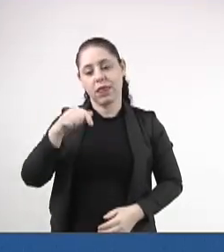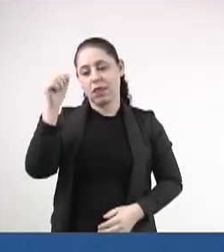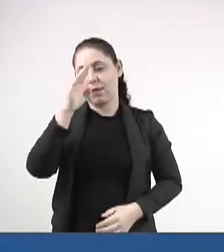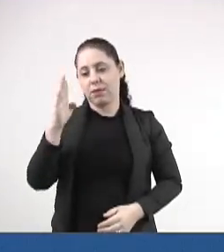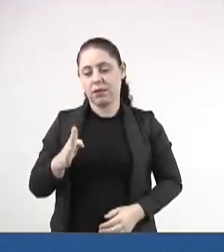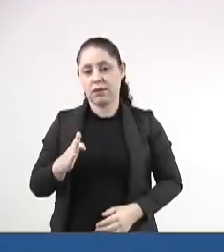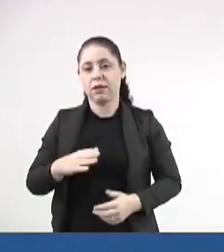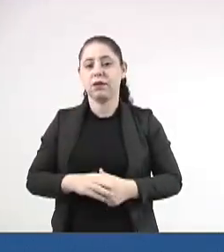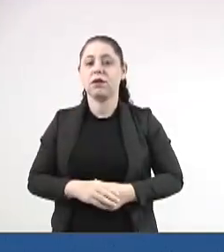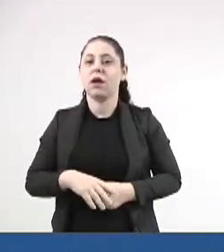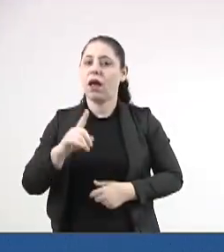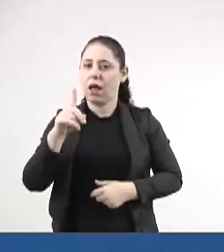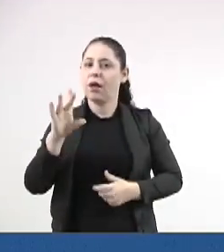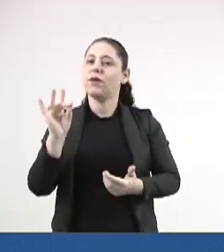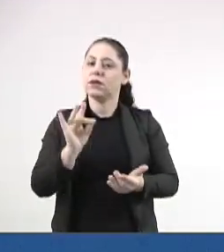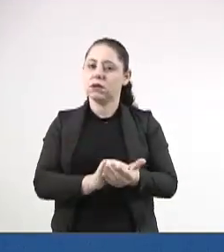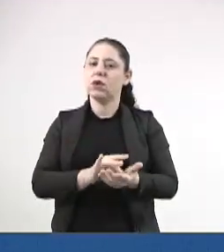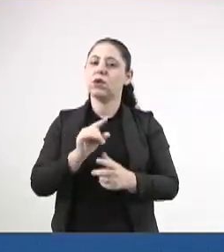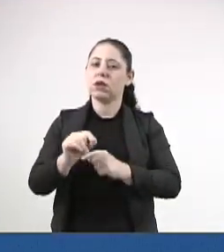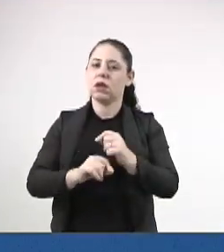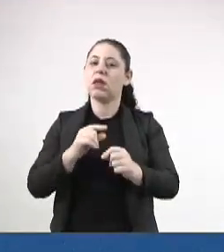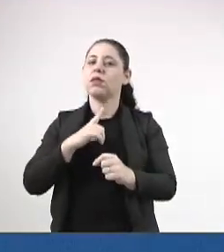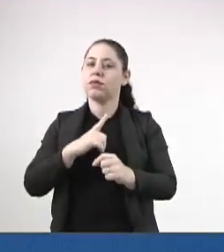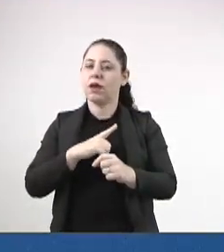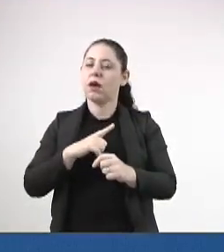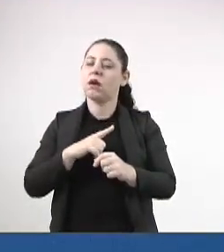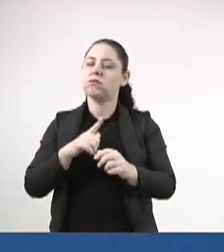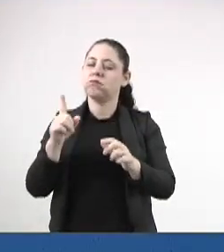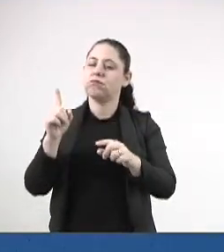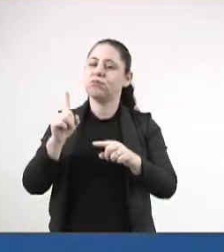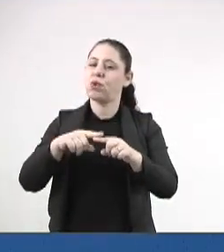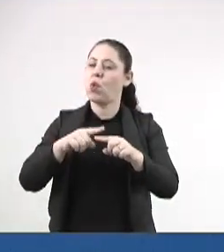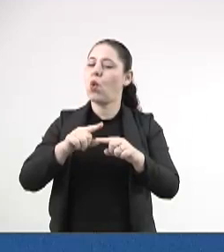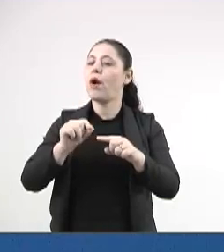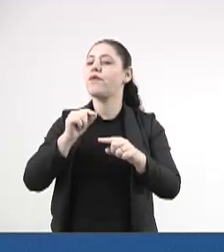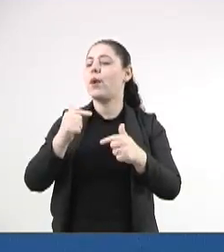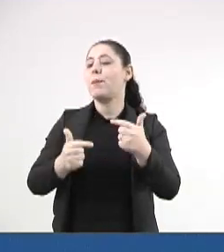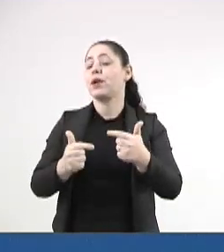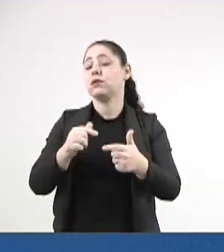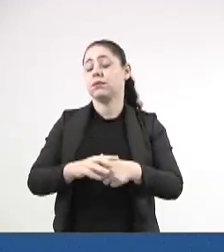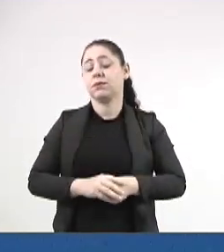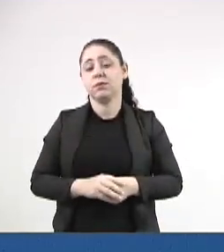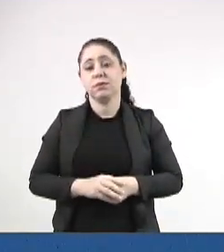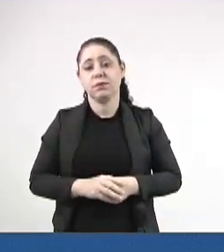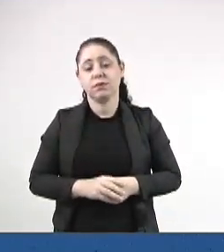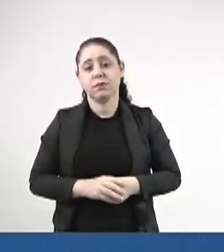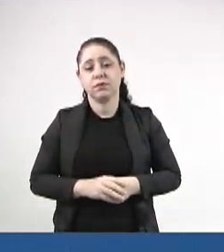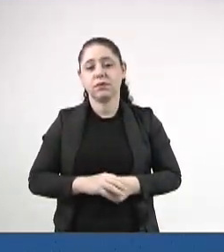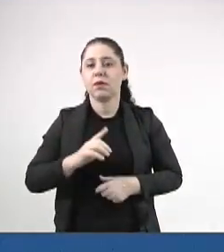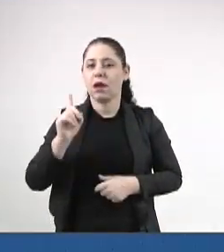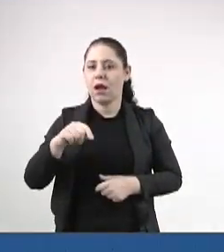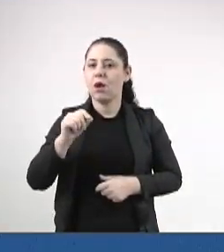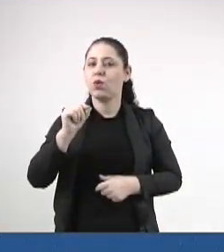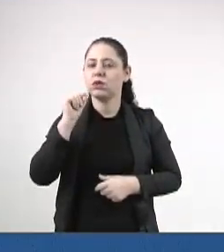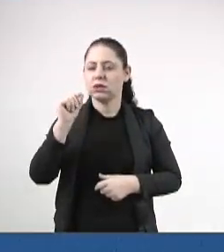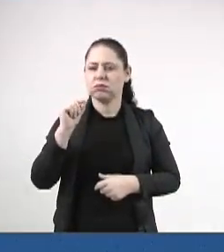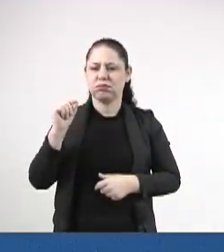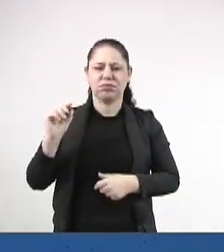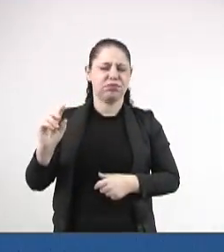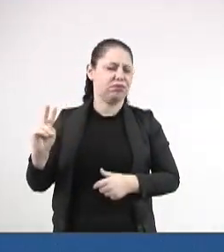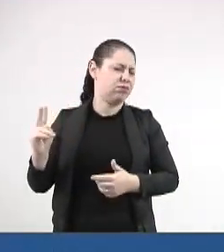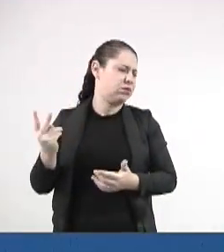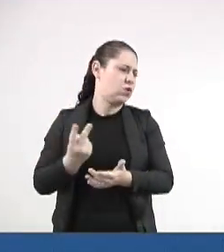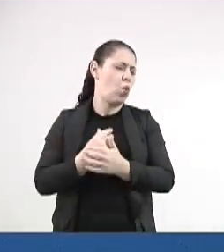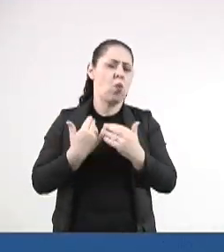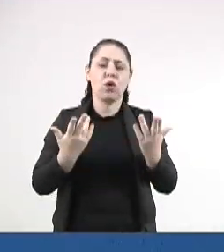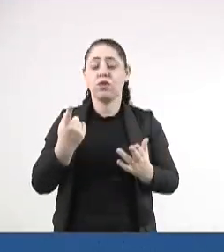Brasil, ela, na verdade, tem uma motivação política. E é uma indecência quando a